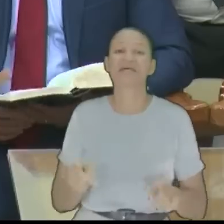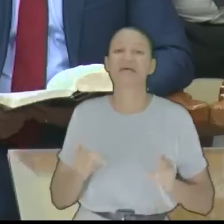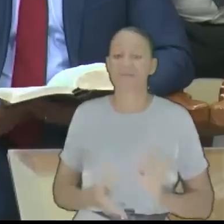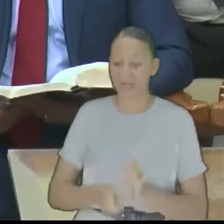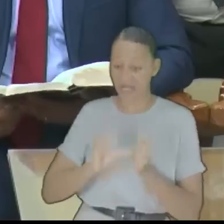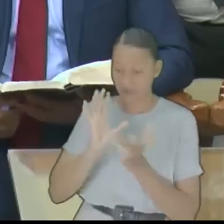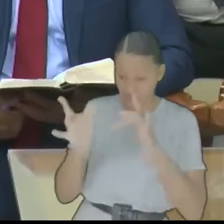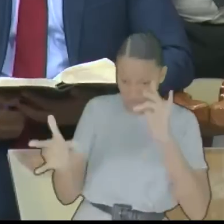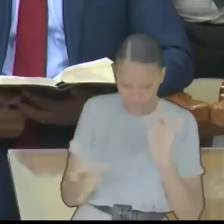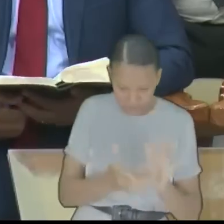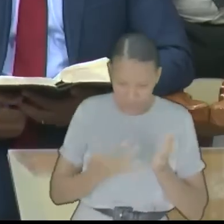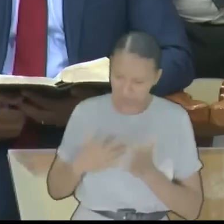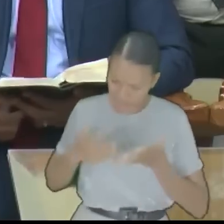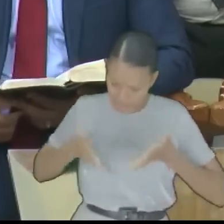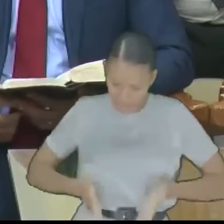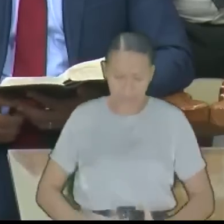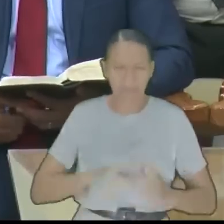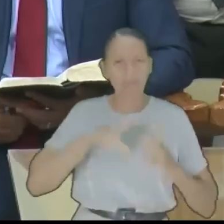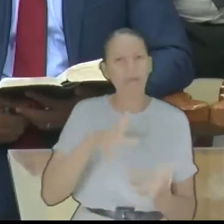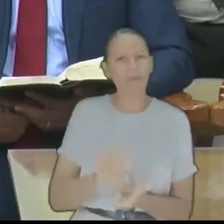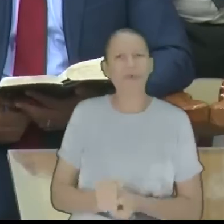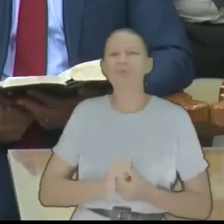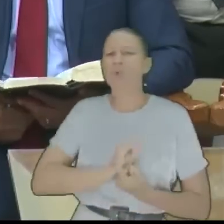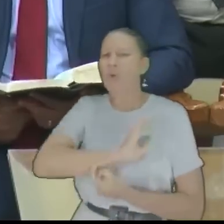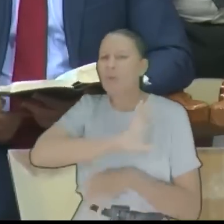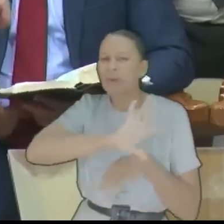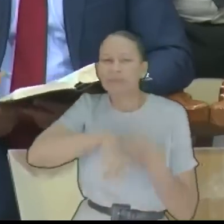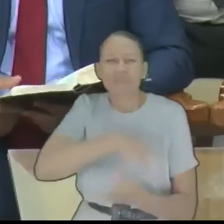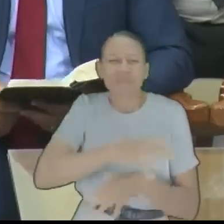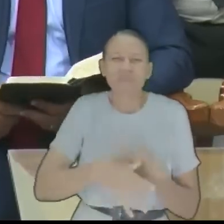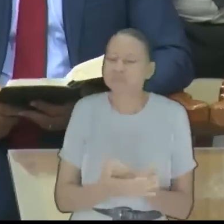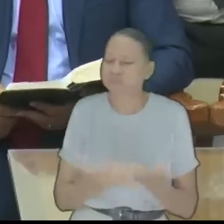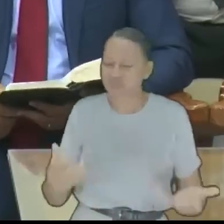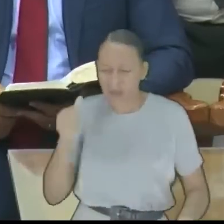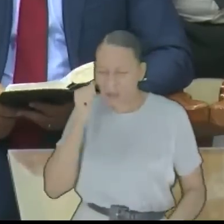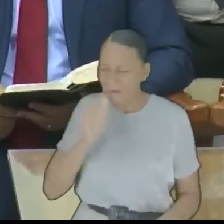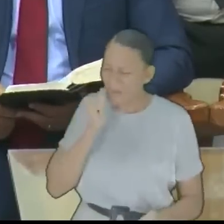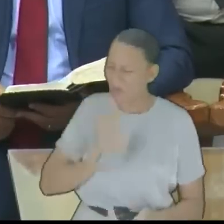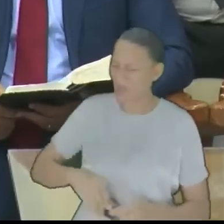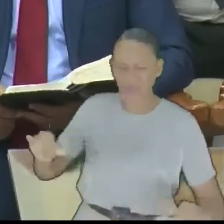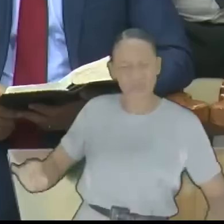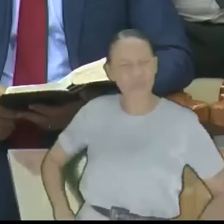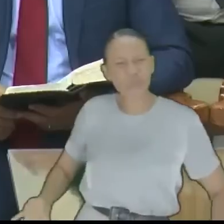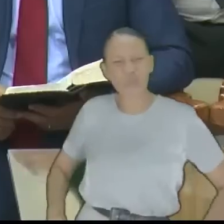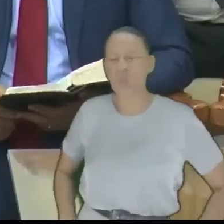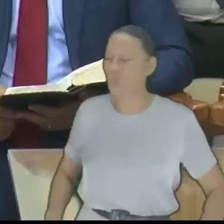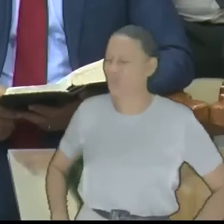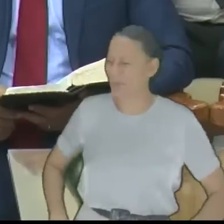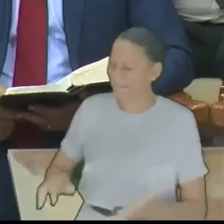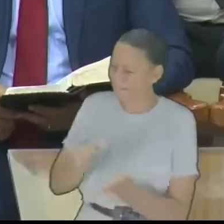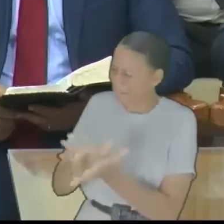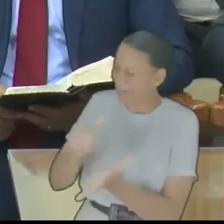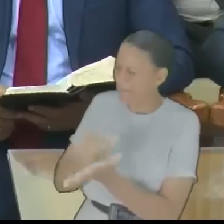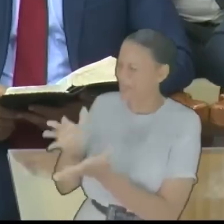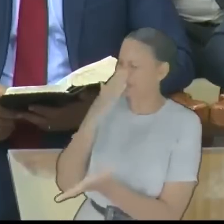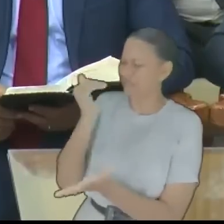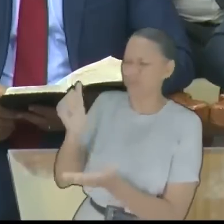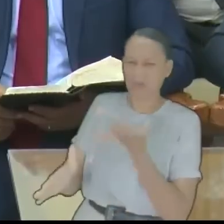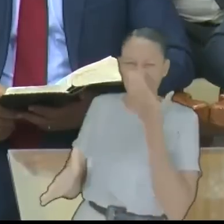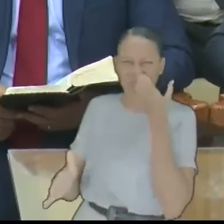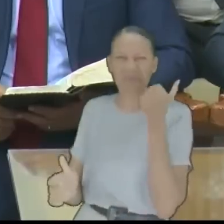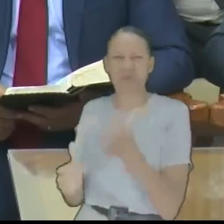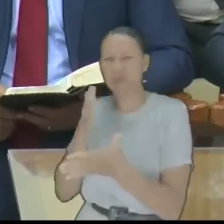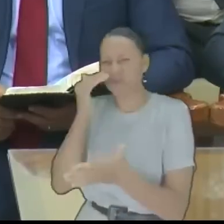de Jesus vir à terra, era desse jeito. As mulheres eram mandadas embora, as mulheres eram desprezadas,